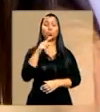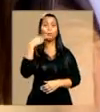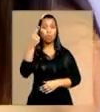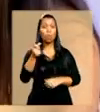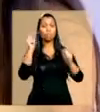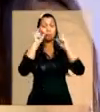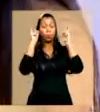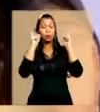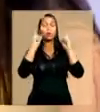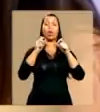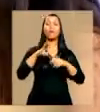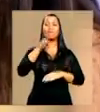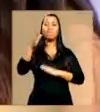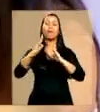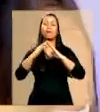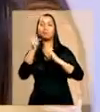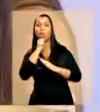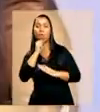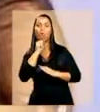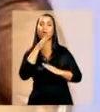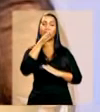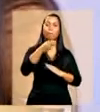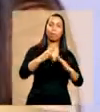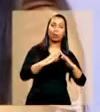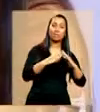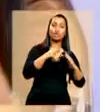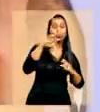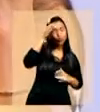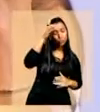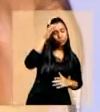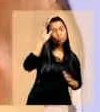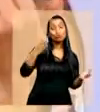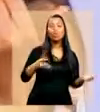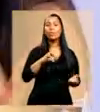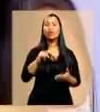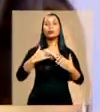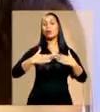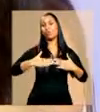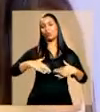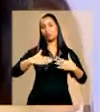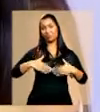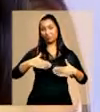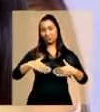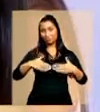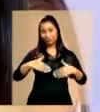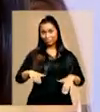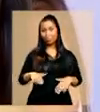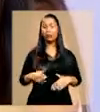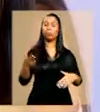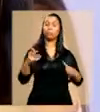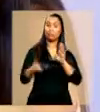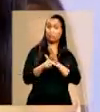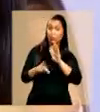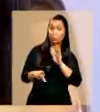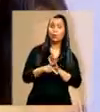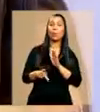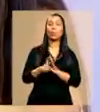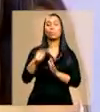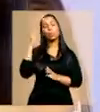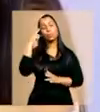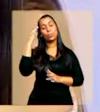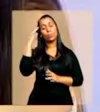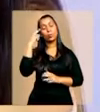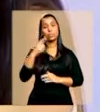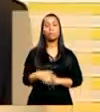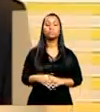pouquinho mais tarde, ele vai para casa da avó, ele vai para casa do tio, e ele vai ter um pouquinho desse descanso psicológico, esse